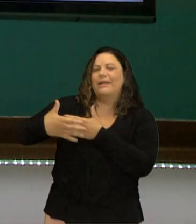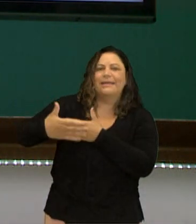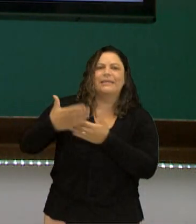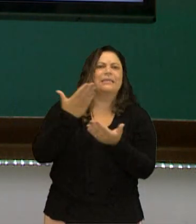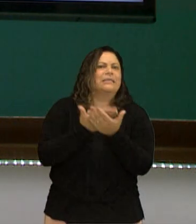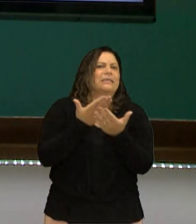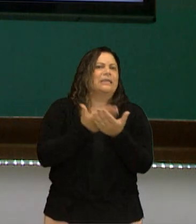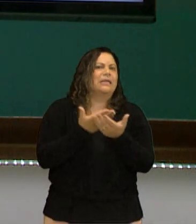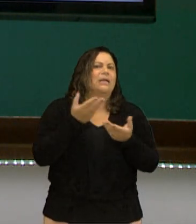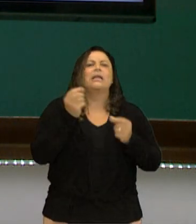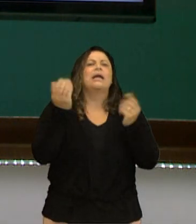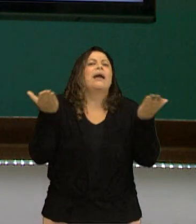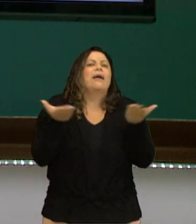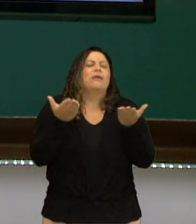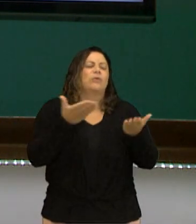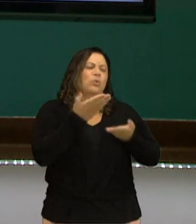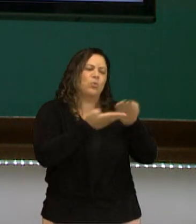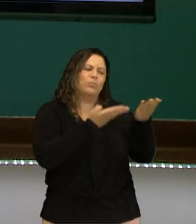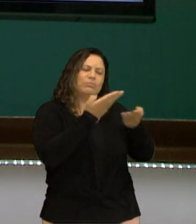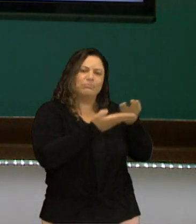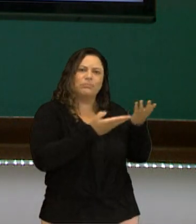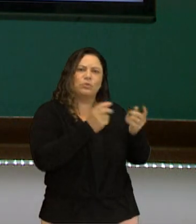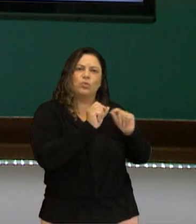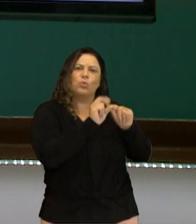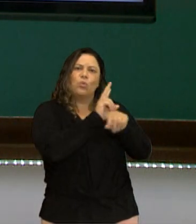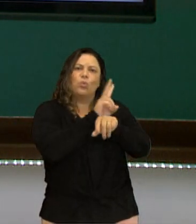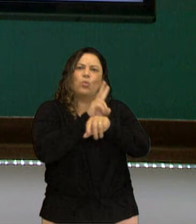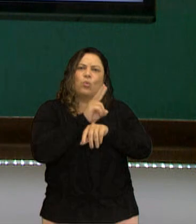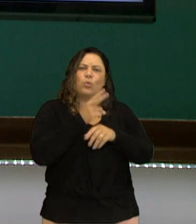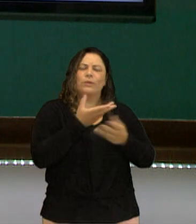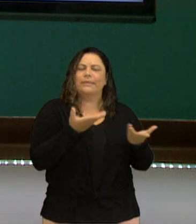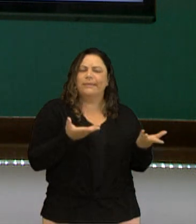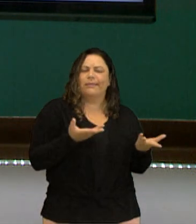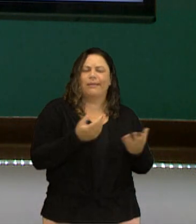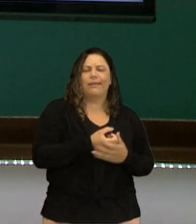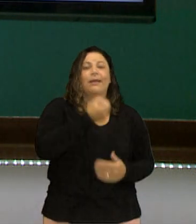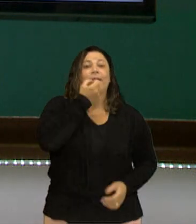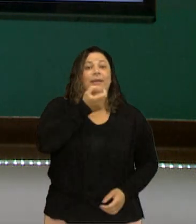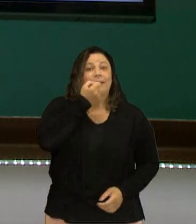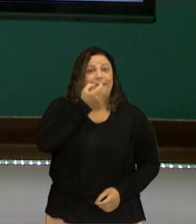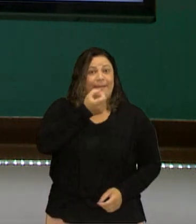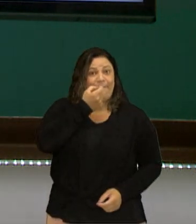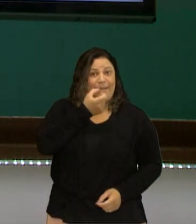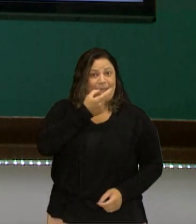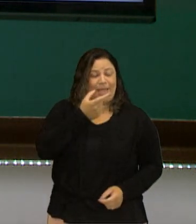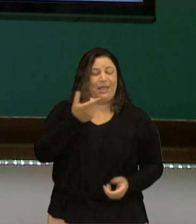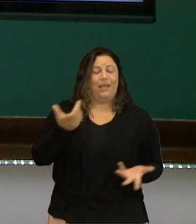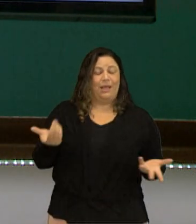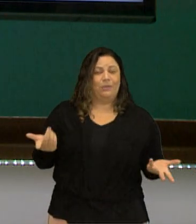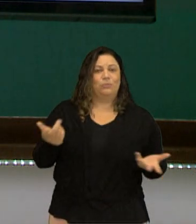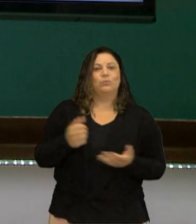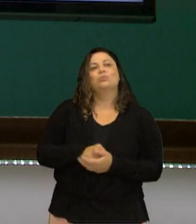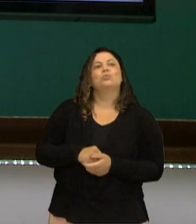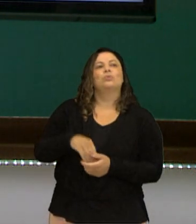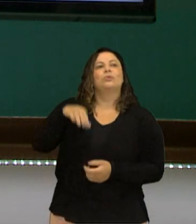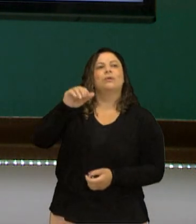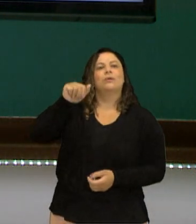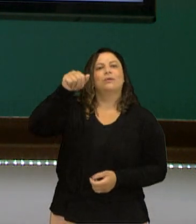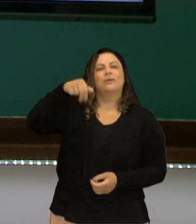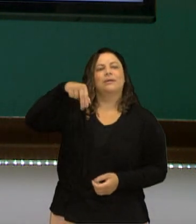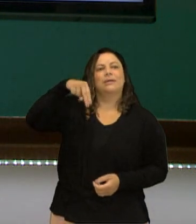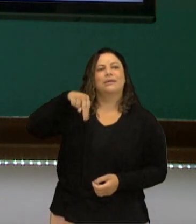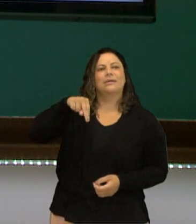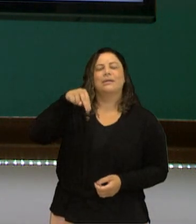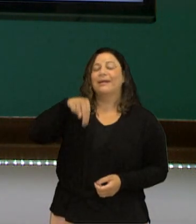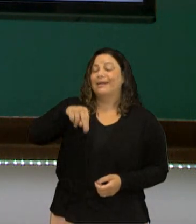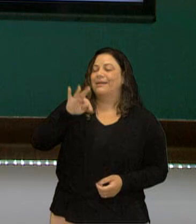vou tratar essas doenças? Através dos antibióticos. Então, o que são antibióticos? São